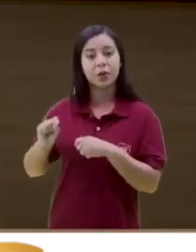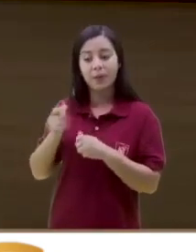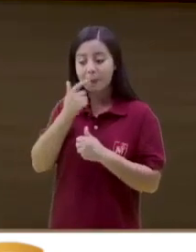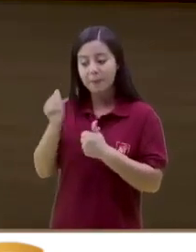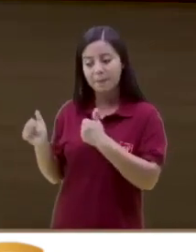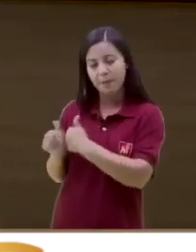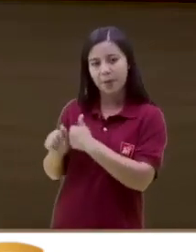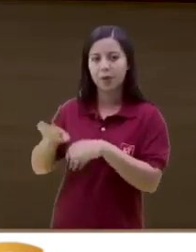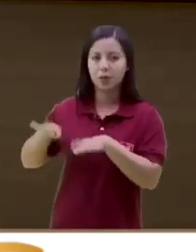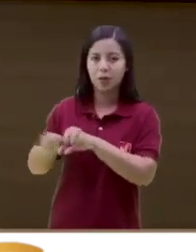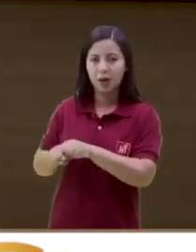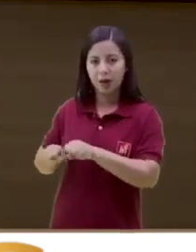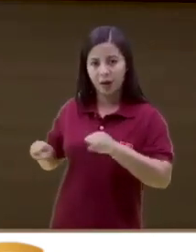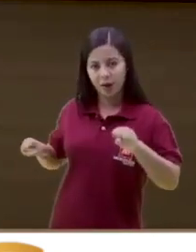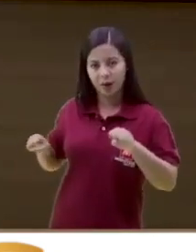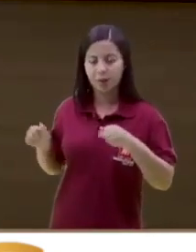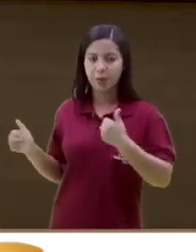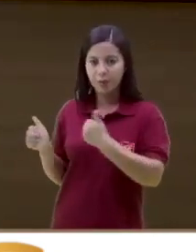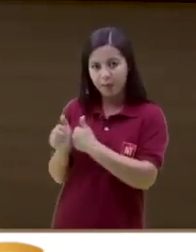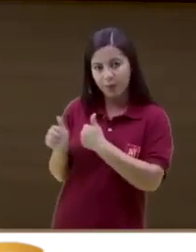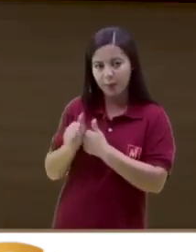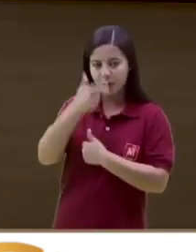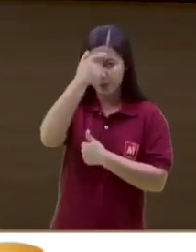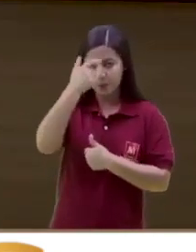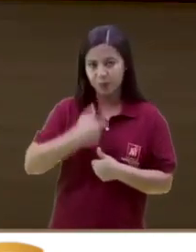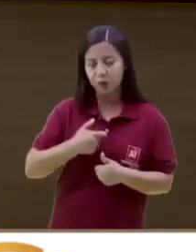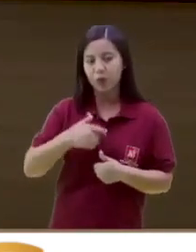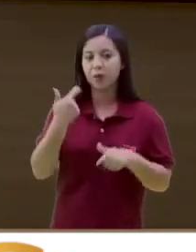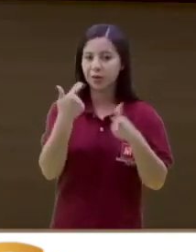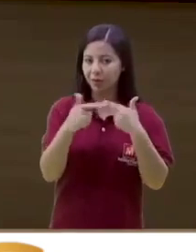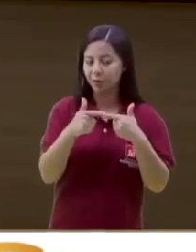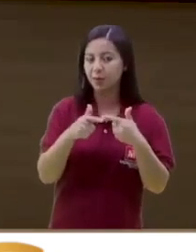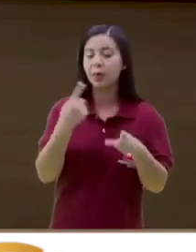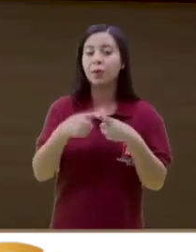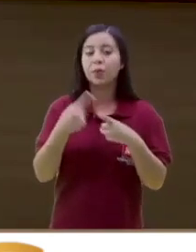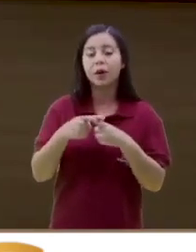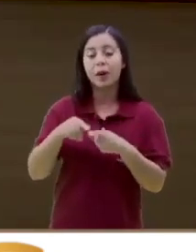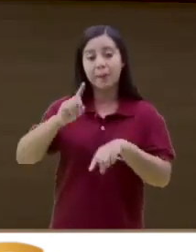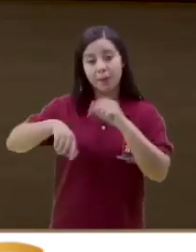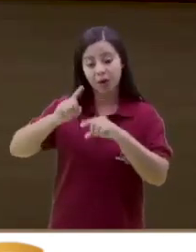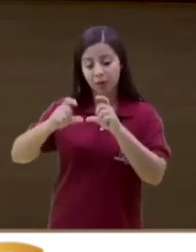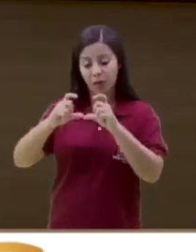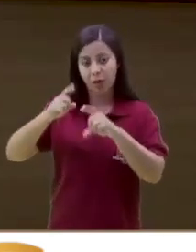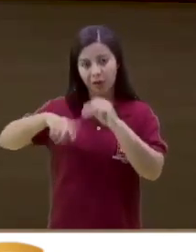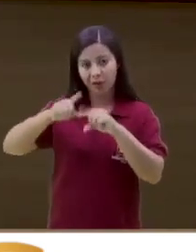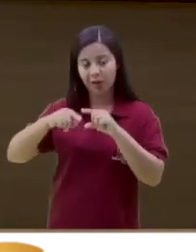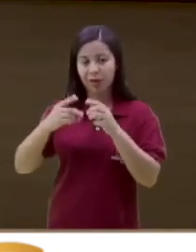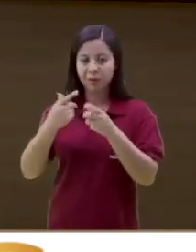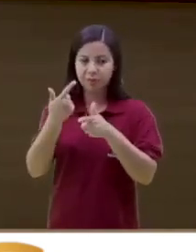vai ficar estendido até a base onde está a parte eletrônica do aparelho, para que a parte eletrônica não